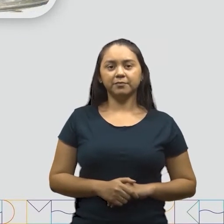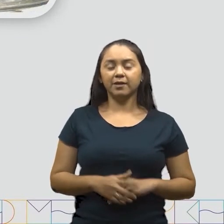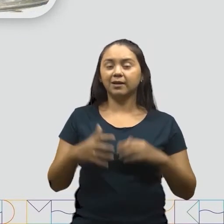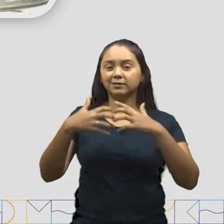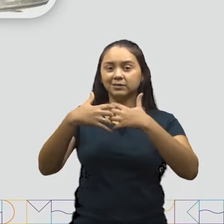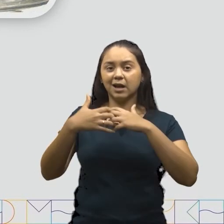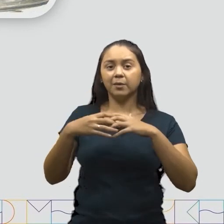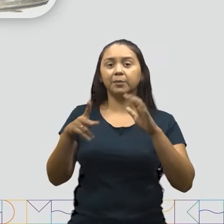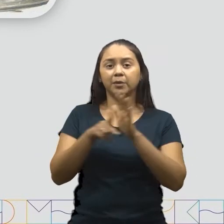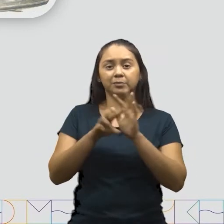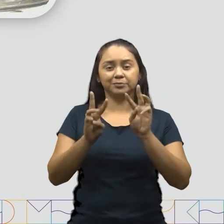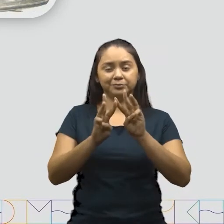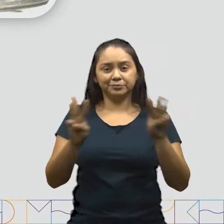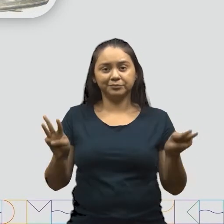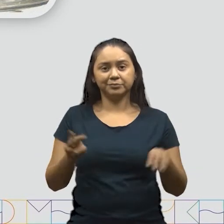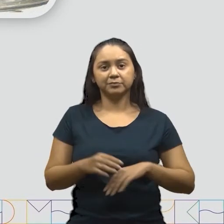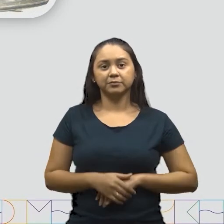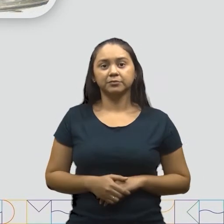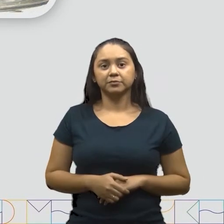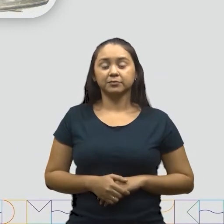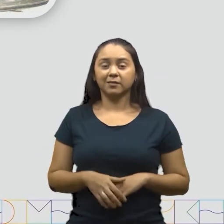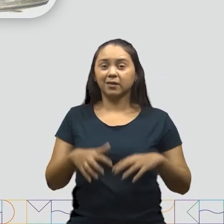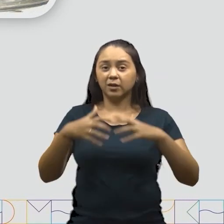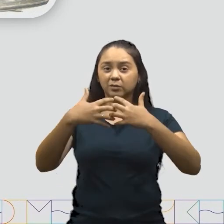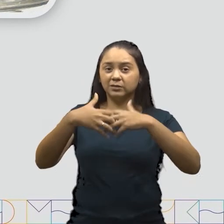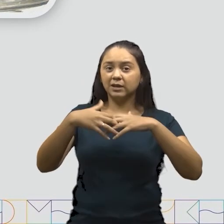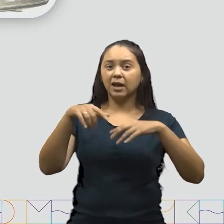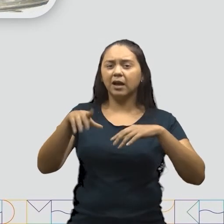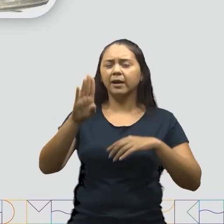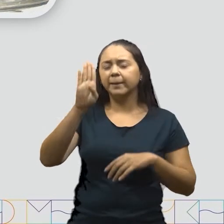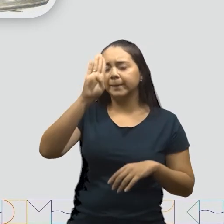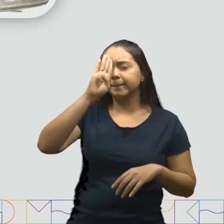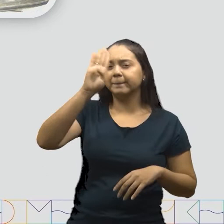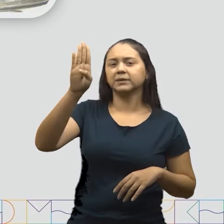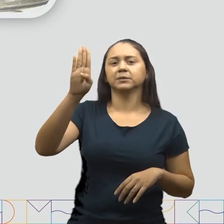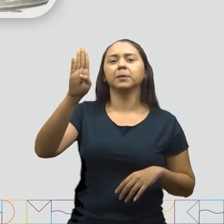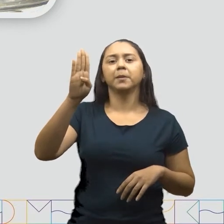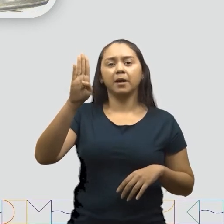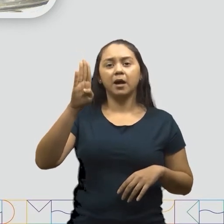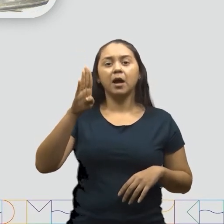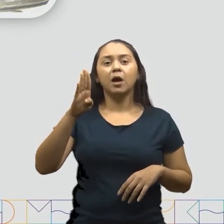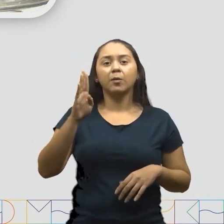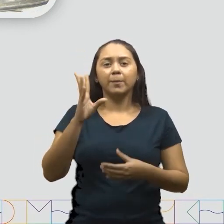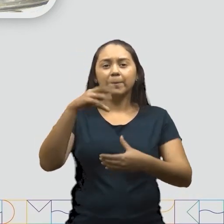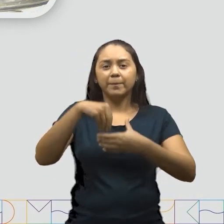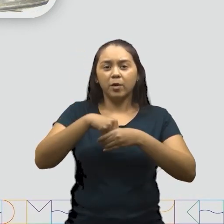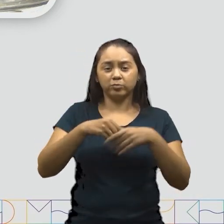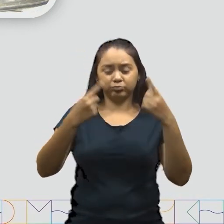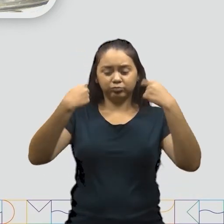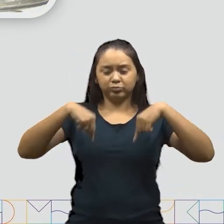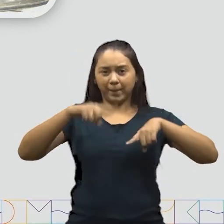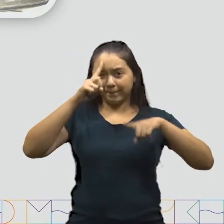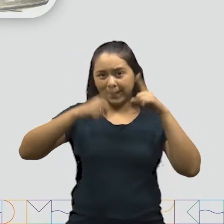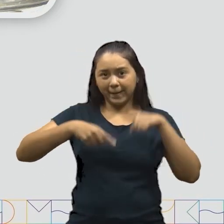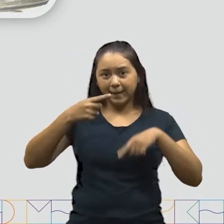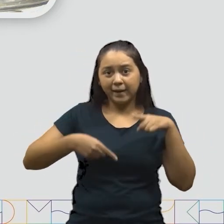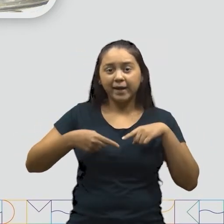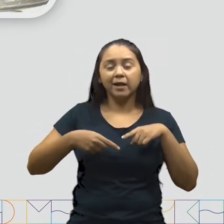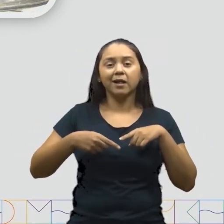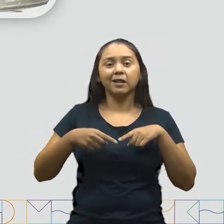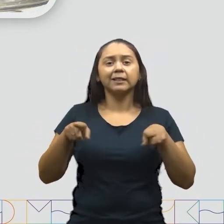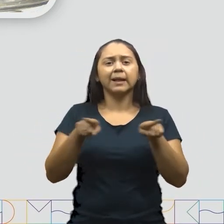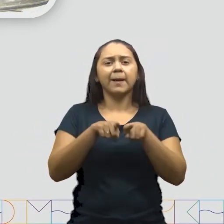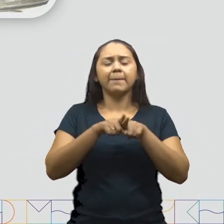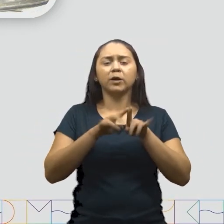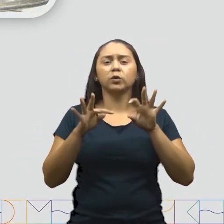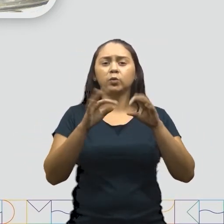Wikipédia, a enciclopédia livre. O cérebro é o principal órgão e centro do sistema nervoso em todos os